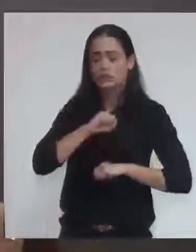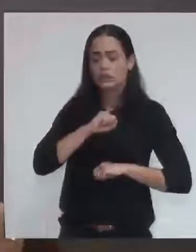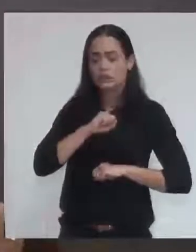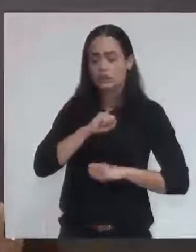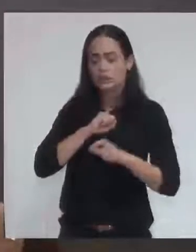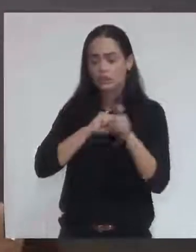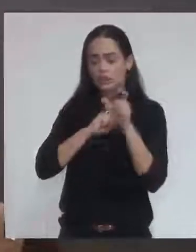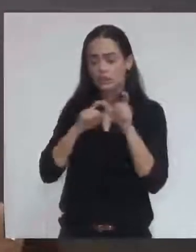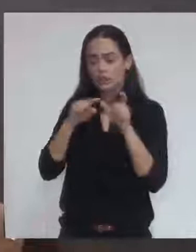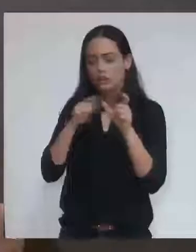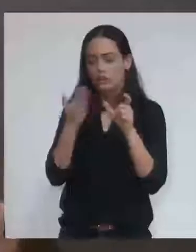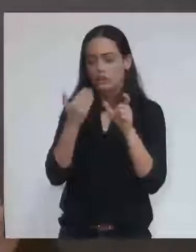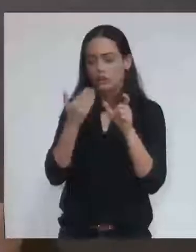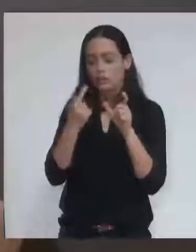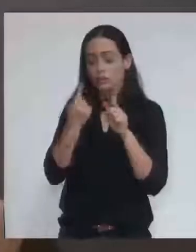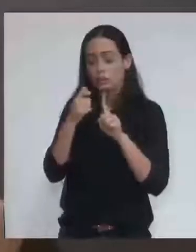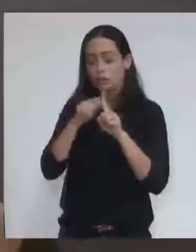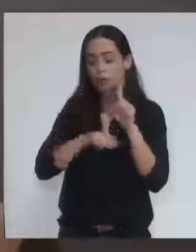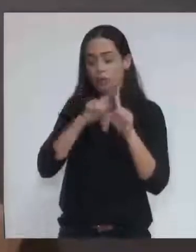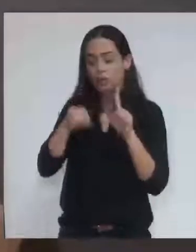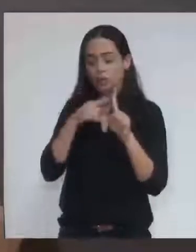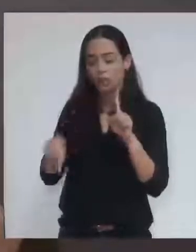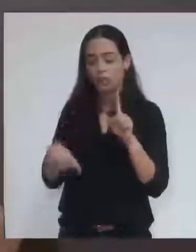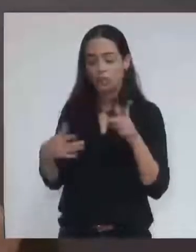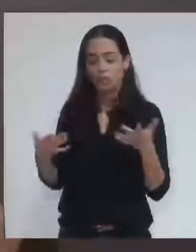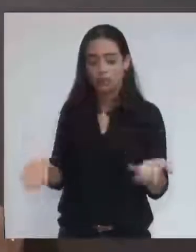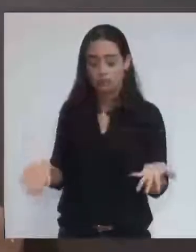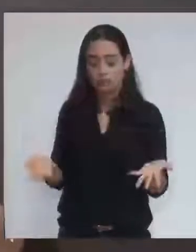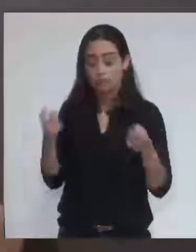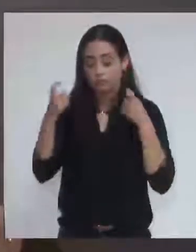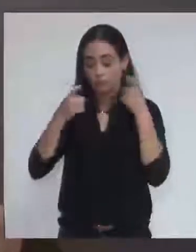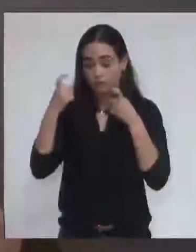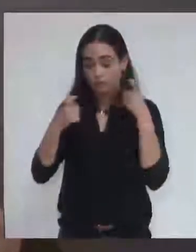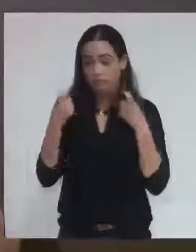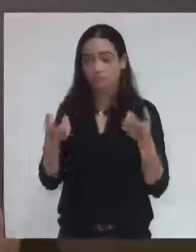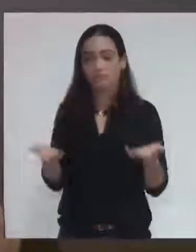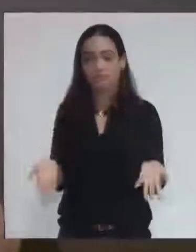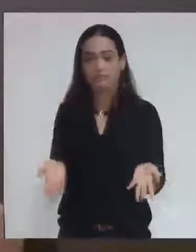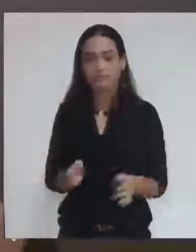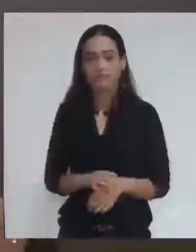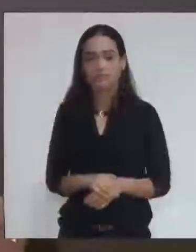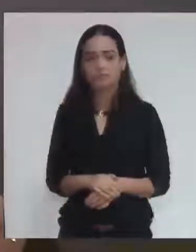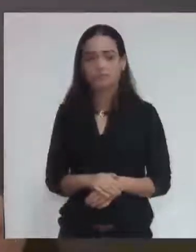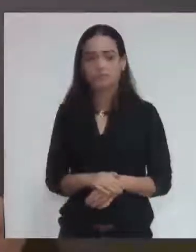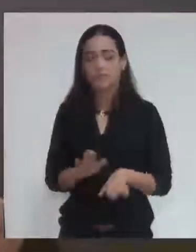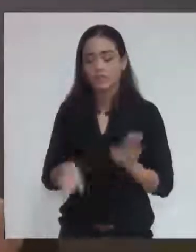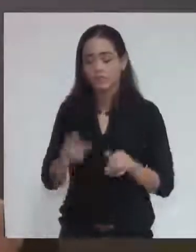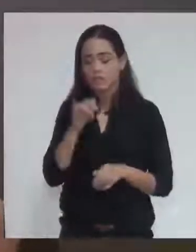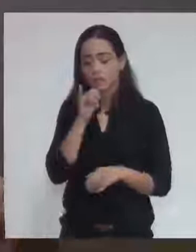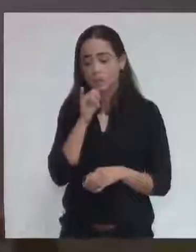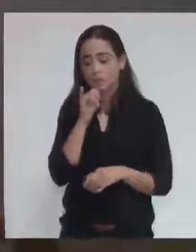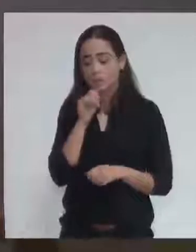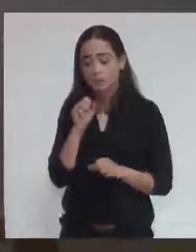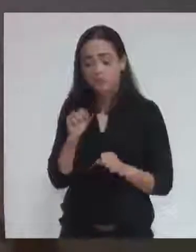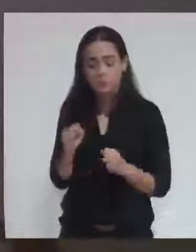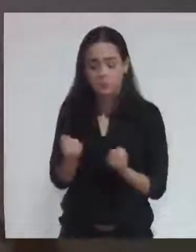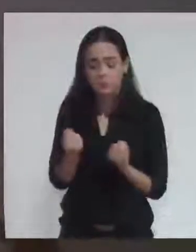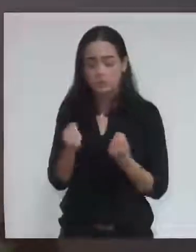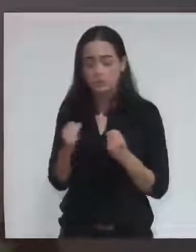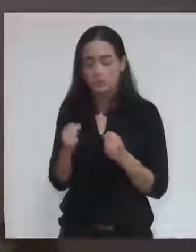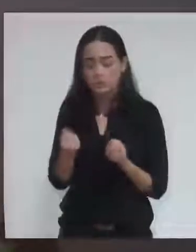não trabalhar com isso na sua cabeça. Eu falei assim, não, dá para dar um jeitinho. Dá para eu trabalhar um pouquinho. E a gente